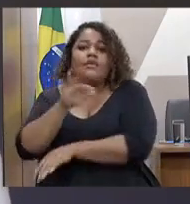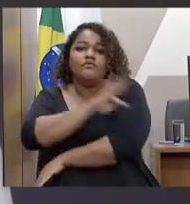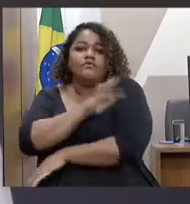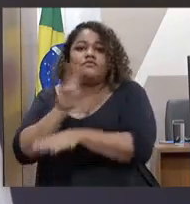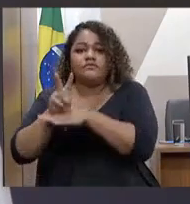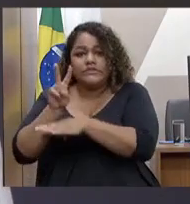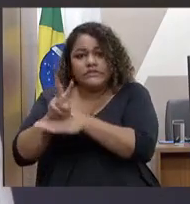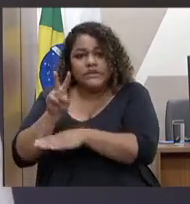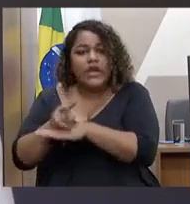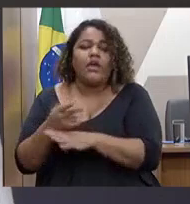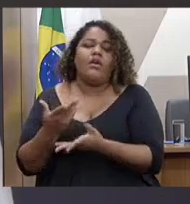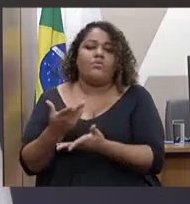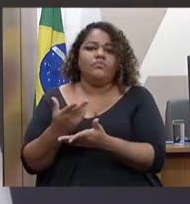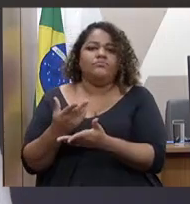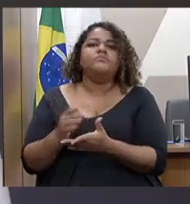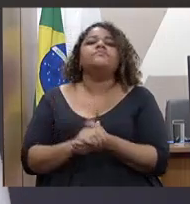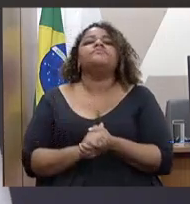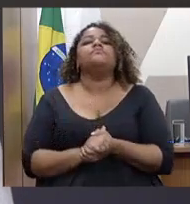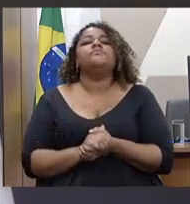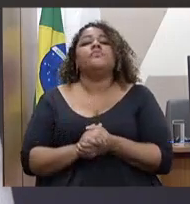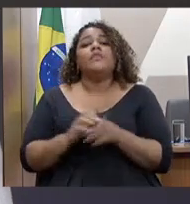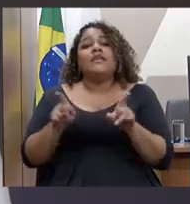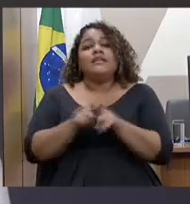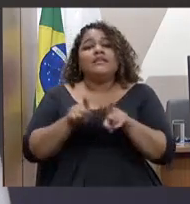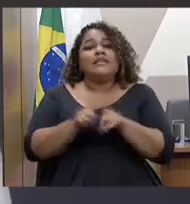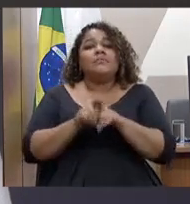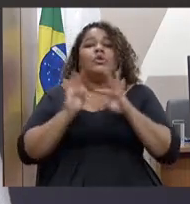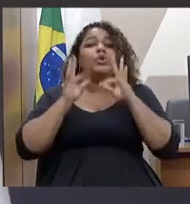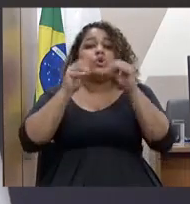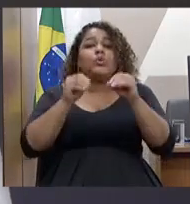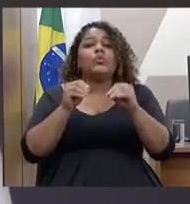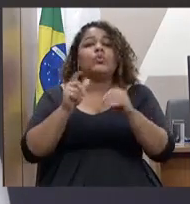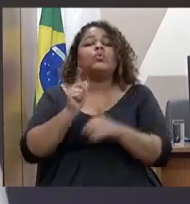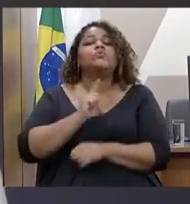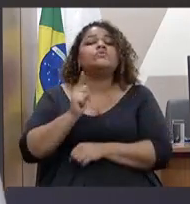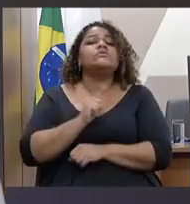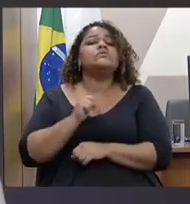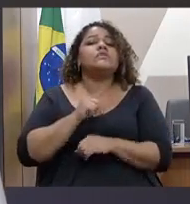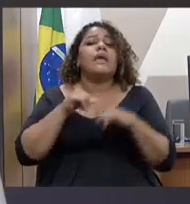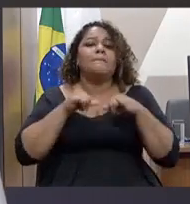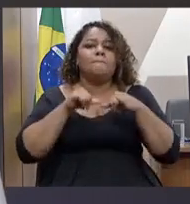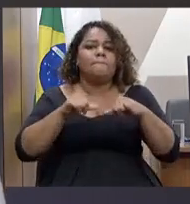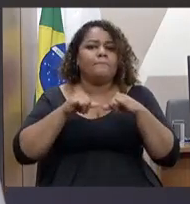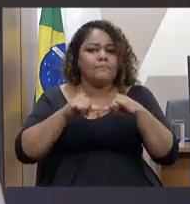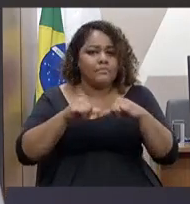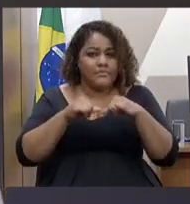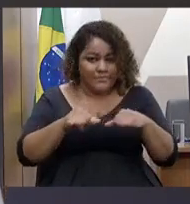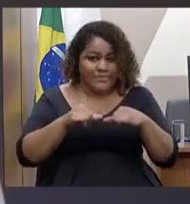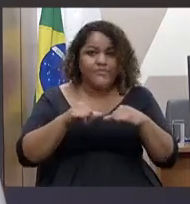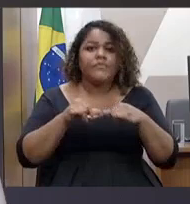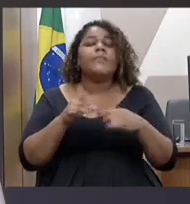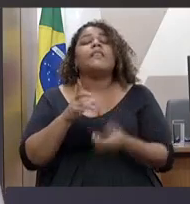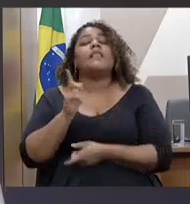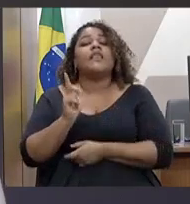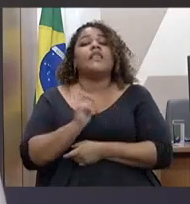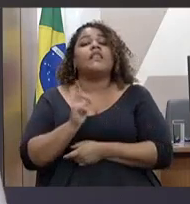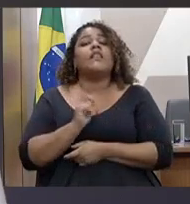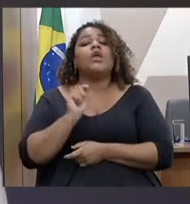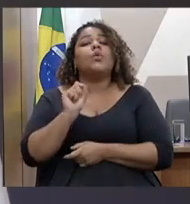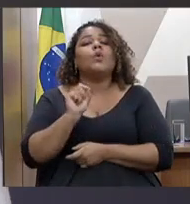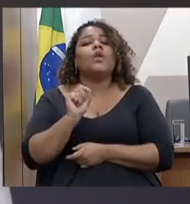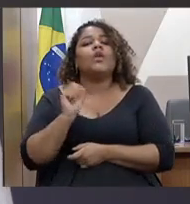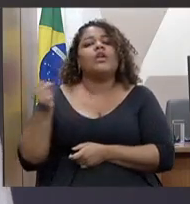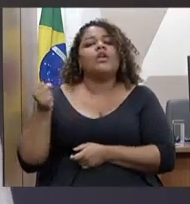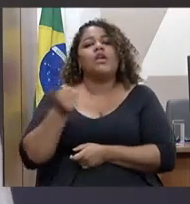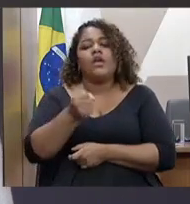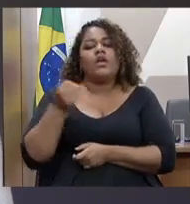está indo todas as redes de mercado também Mineirão todos e com isso que que tá acontecendo Então colocando todos os trabalhadores para trabalhar de